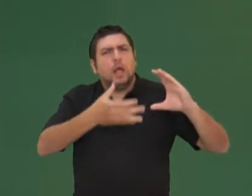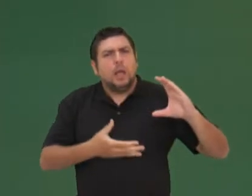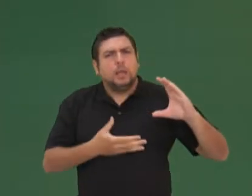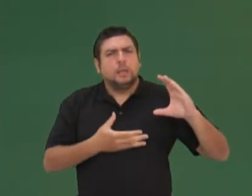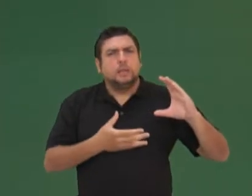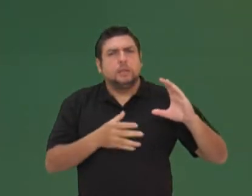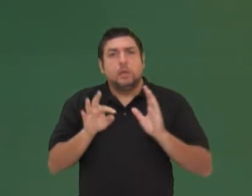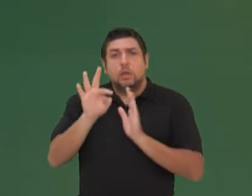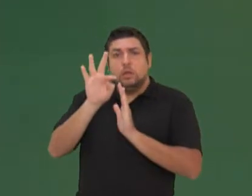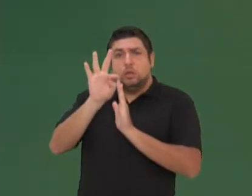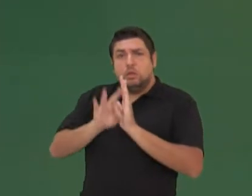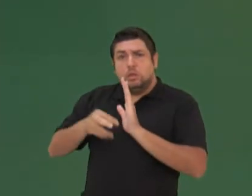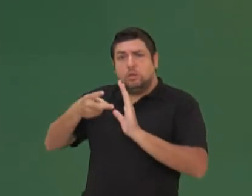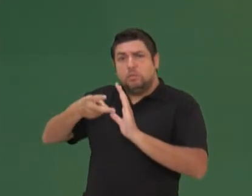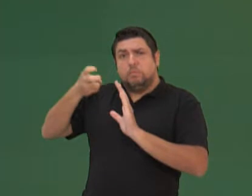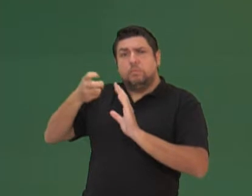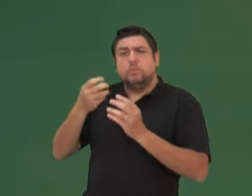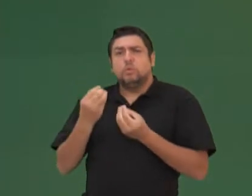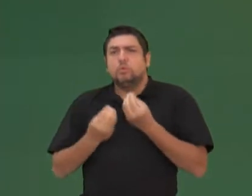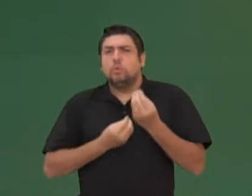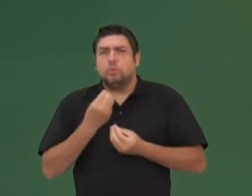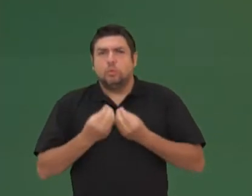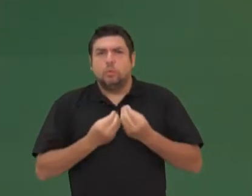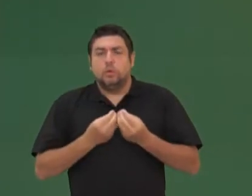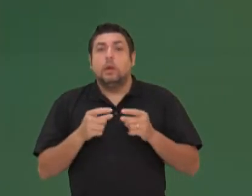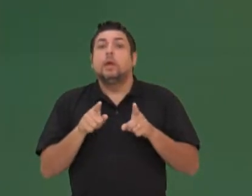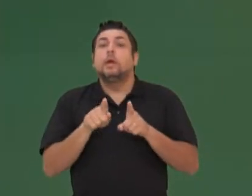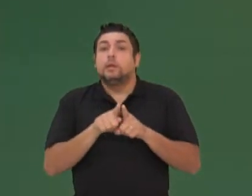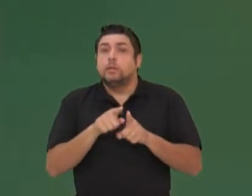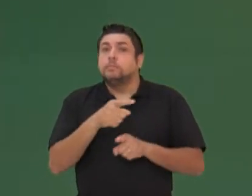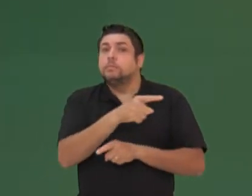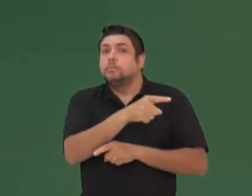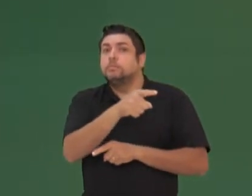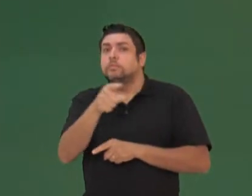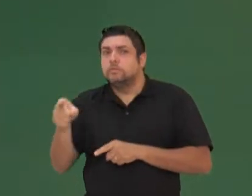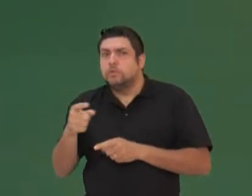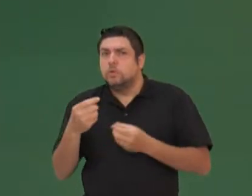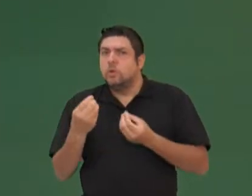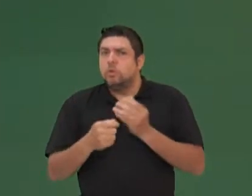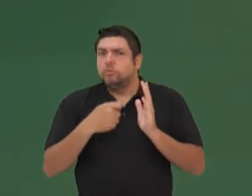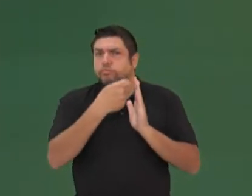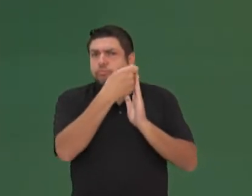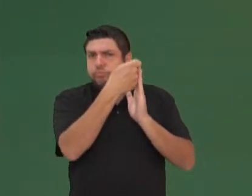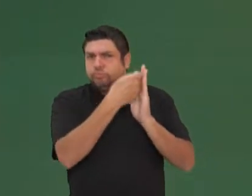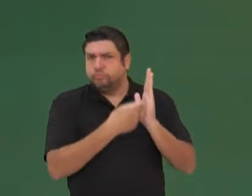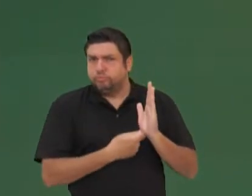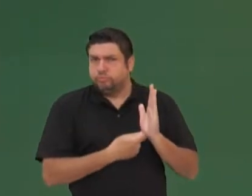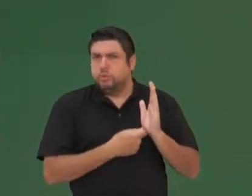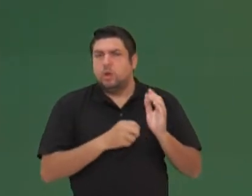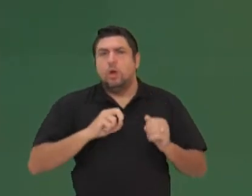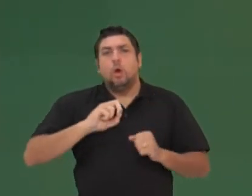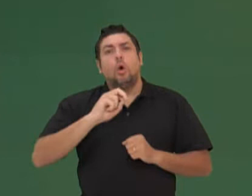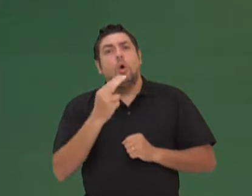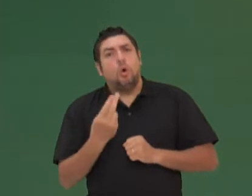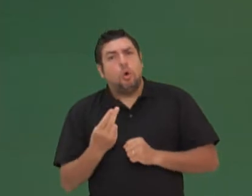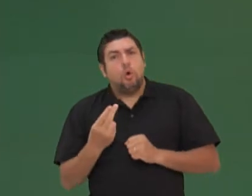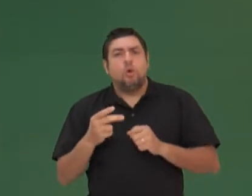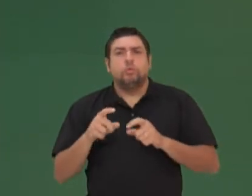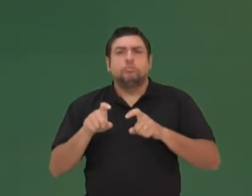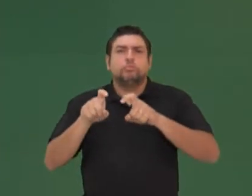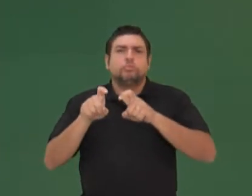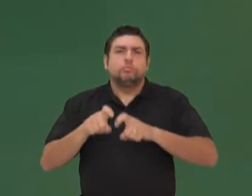Para vocês também, quem sabe em algum momento vocês vão produzir um gênero textual desse, seja por escrito ou na nossa